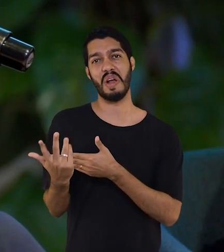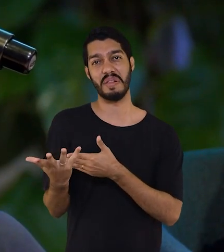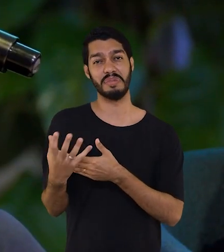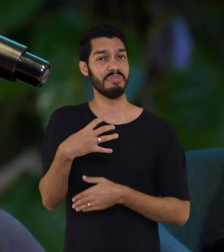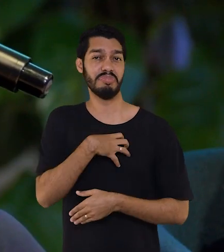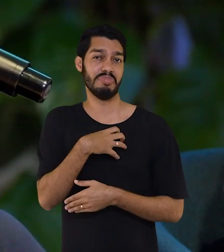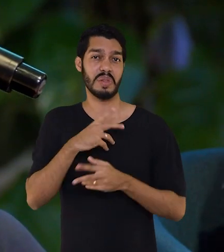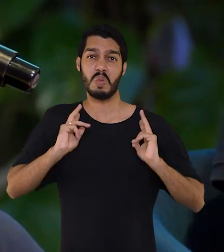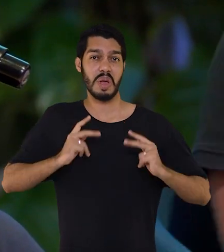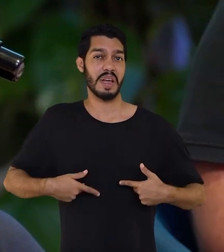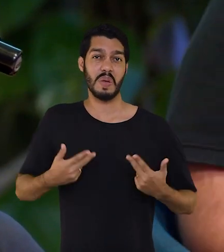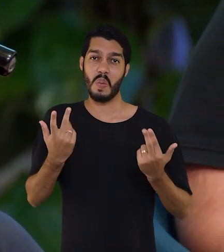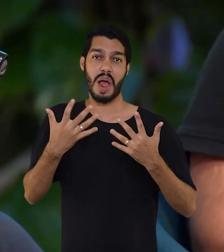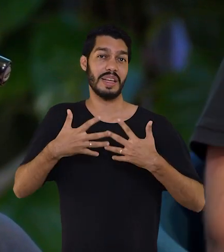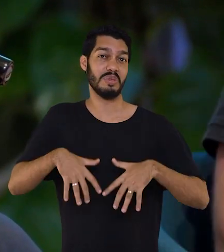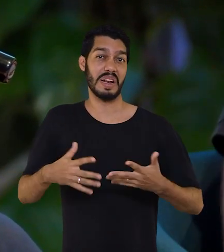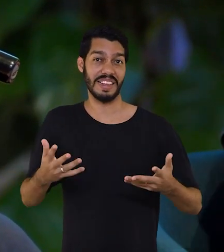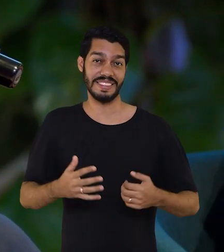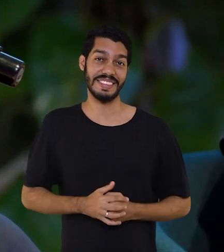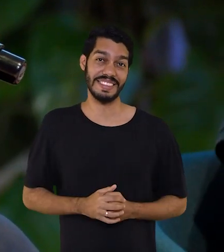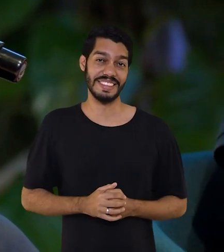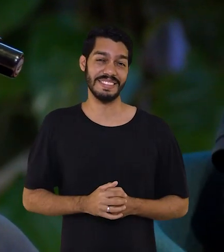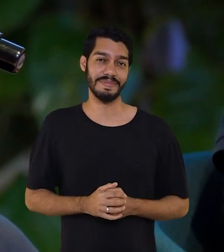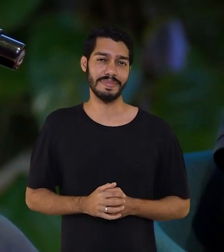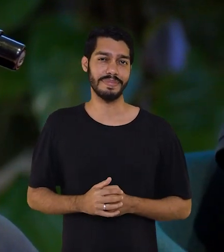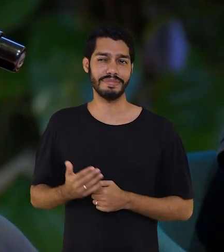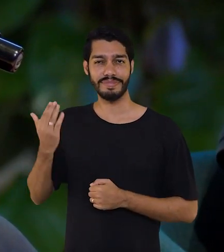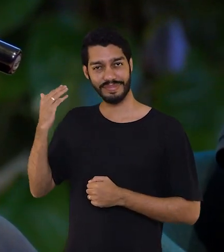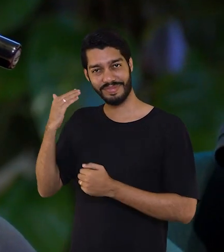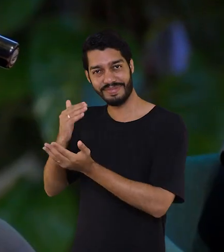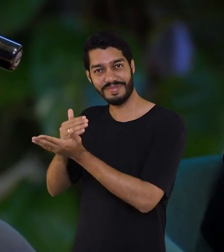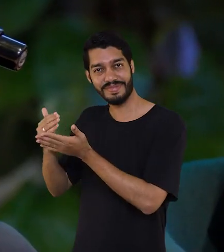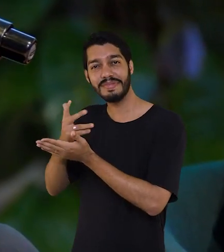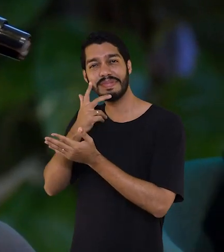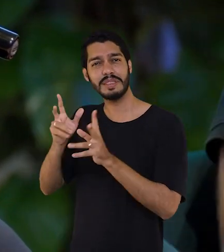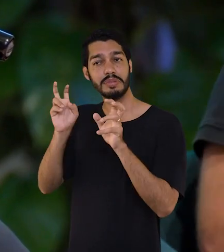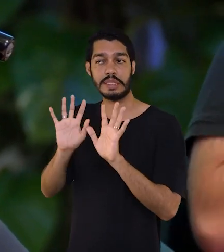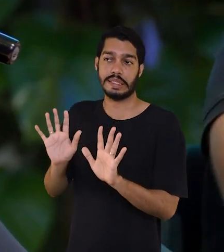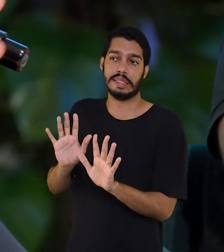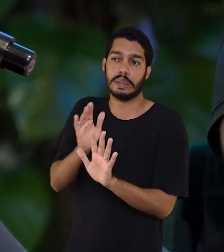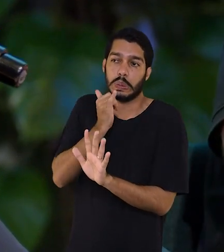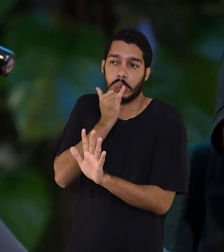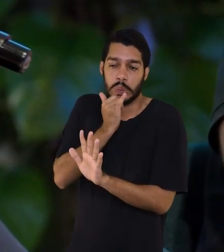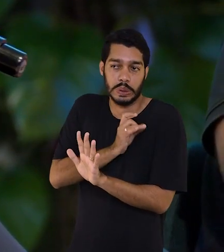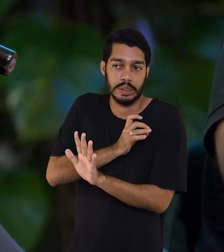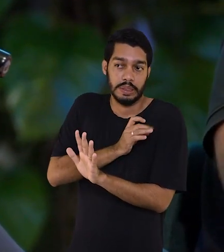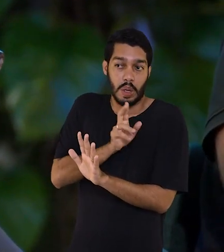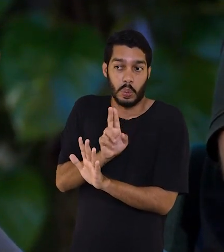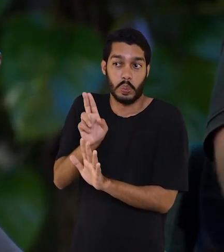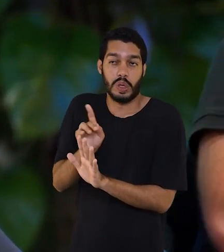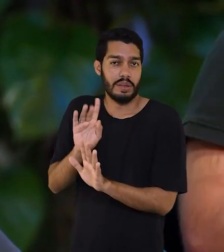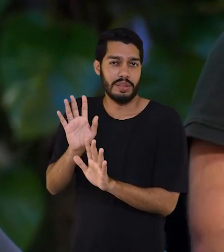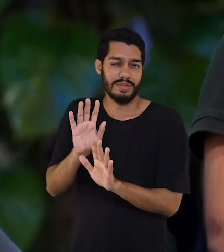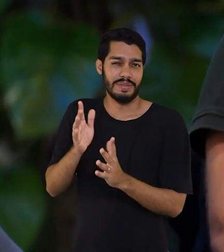reproduzindo a mesma coisa. Por quê? Porque faz parte do ser humano, isso é natural. Então, lá do começo que nós falamos aqui, um pouco do medo, né, do anseio de usar,